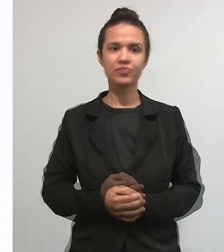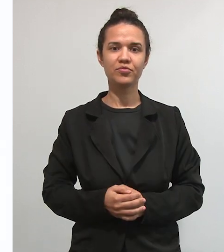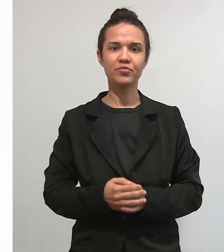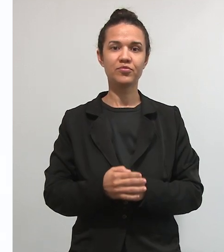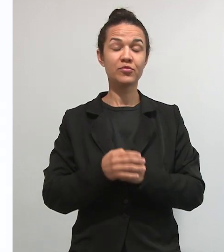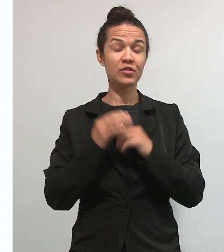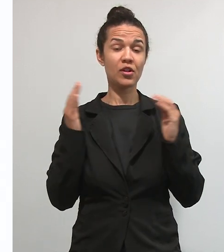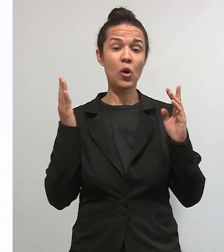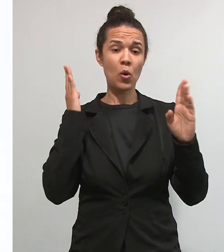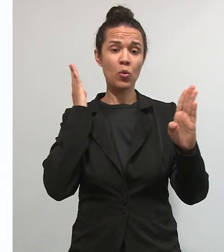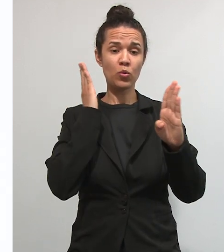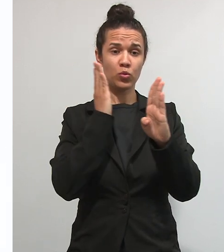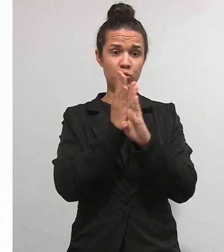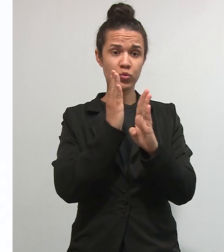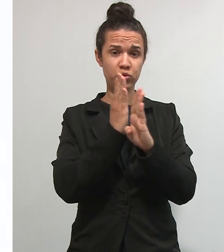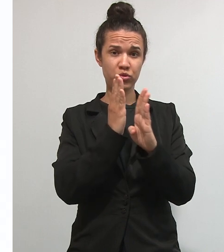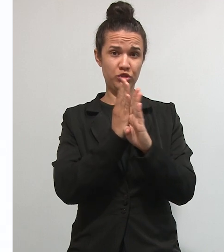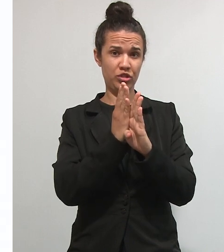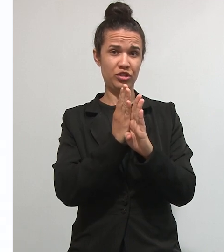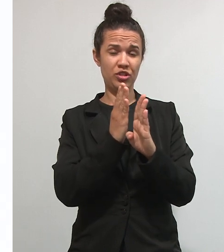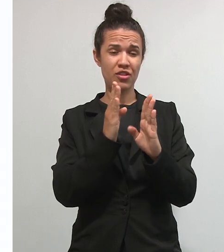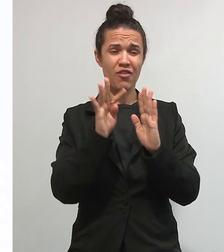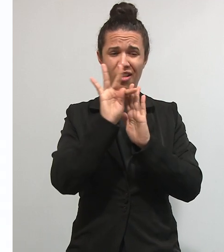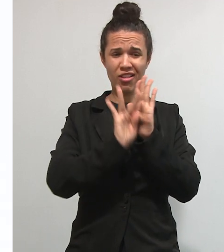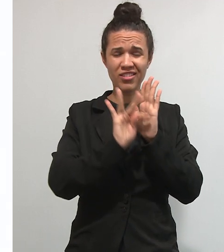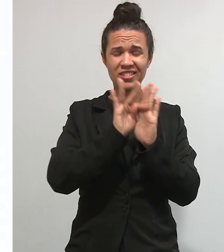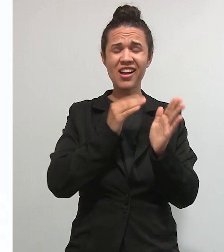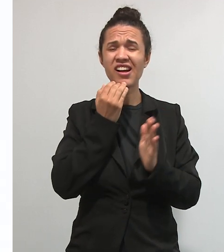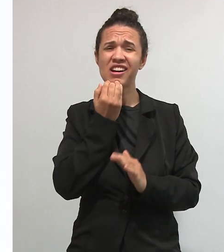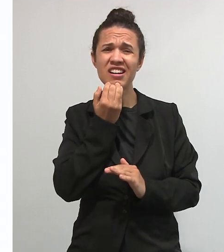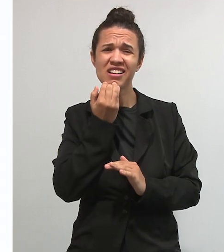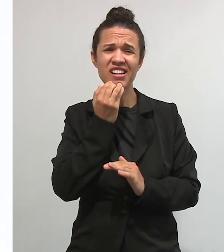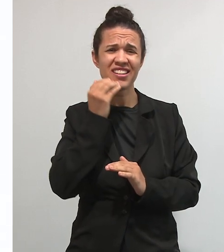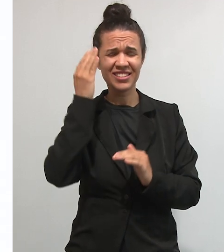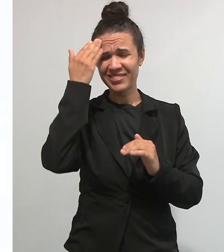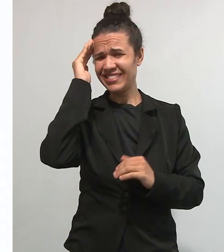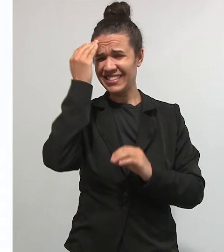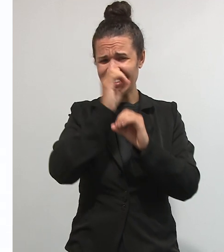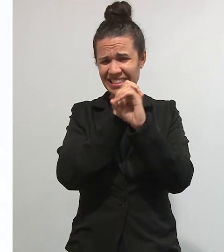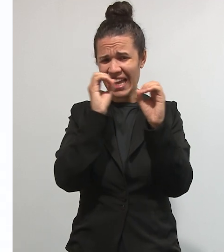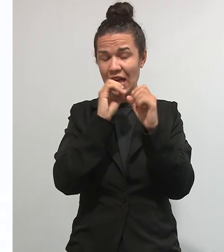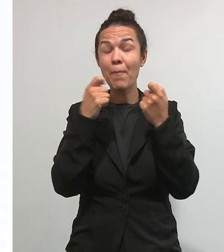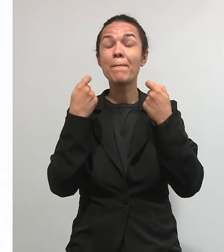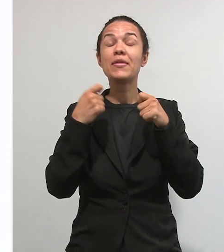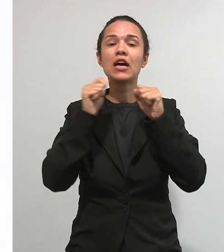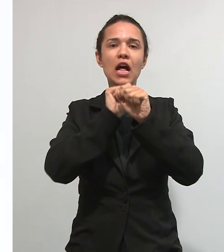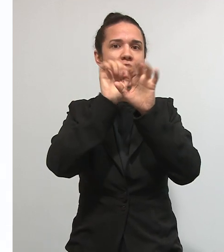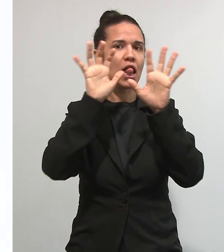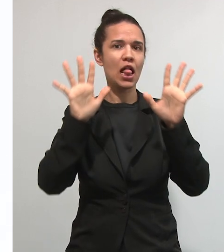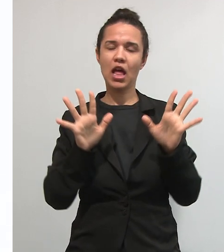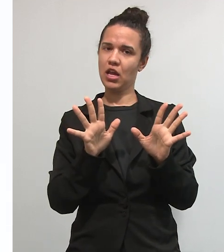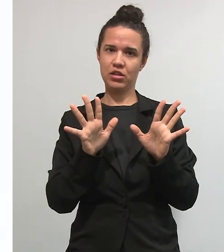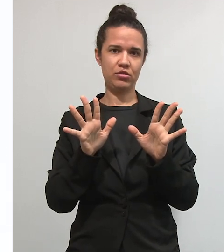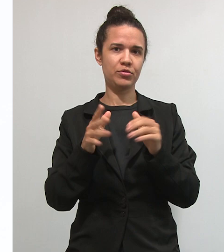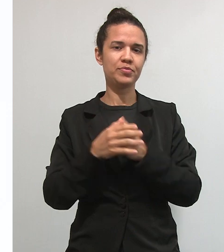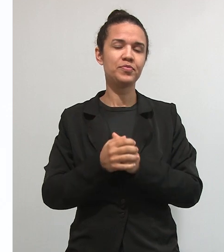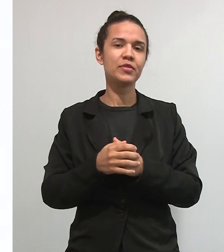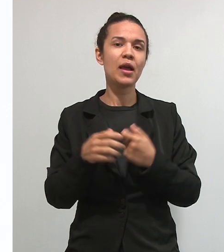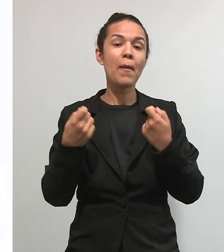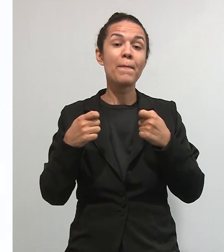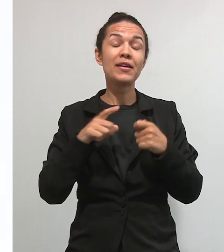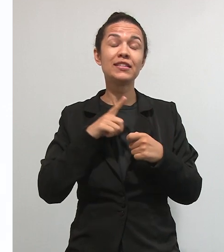chegar naquele texto lá truncado que ninguém consegue entender nada, a informação ninguém entende. Não, tem que ser clara. Tem que ter aqui,